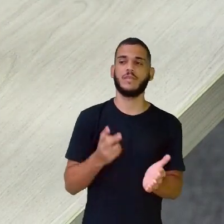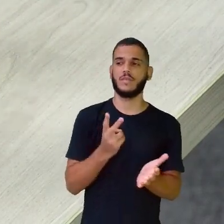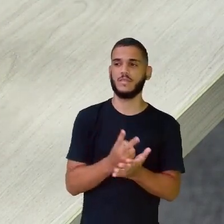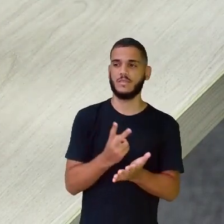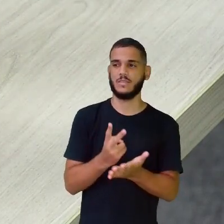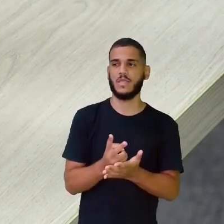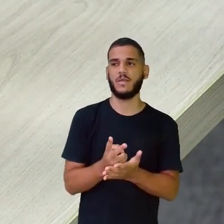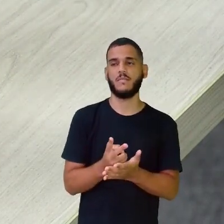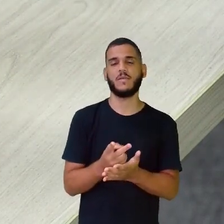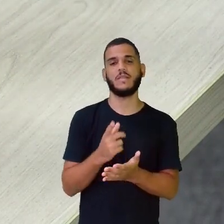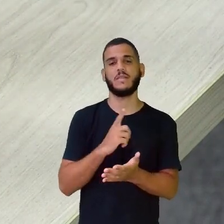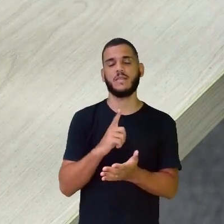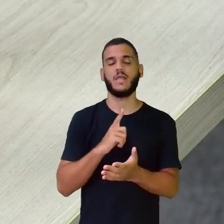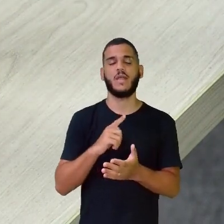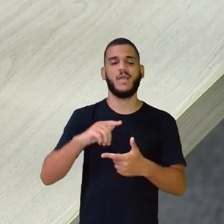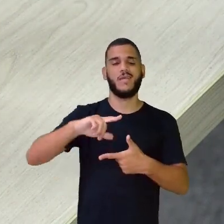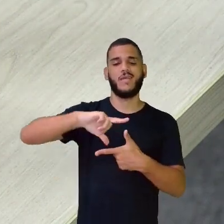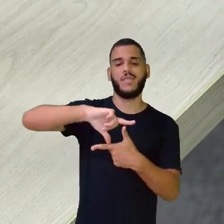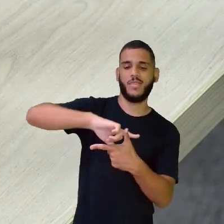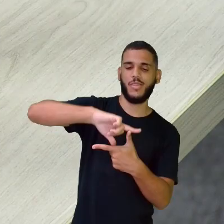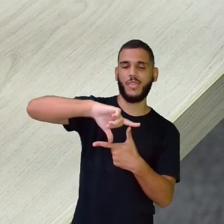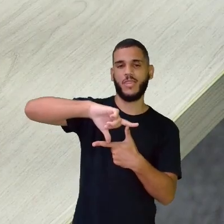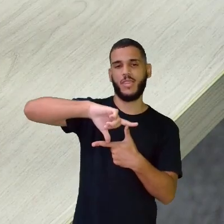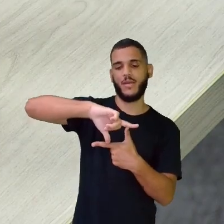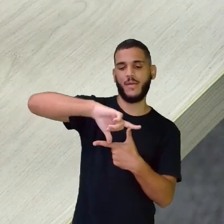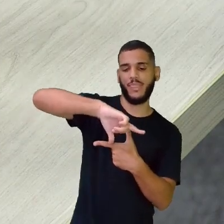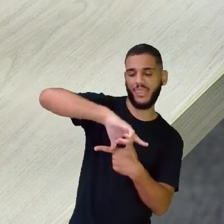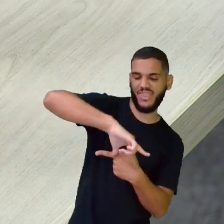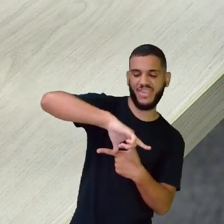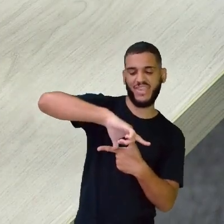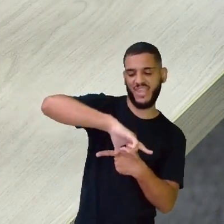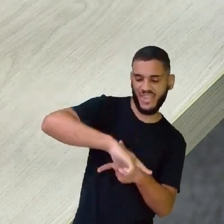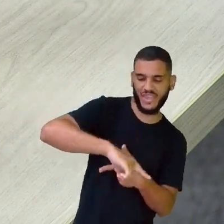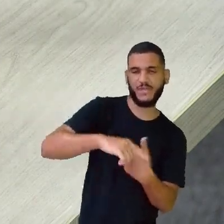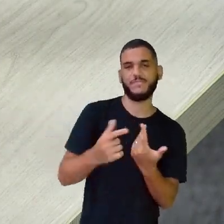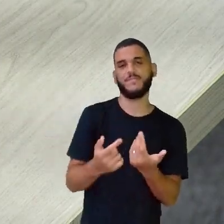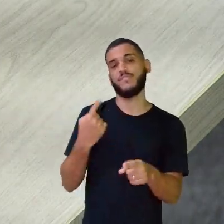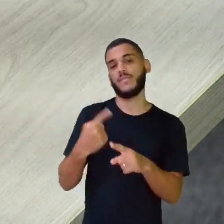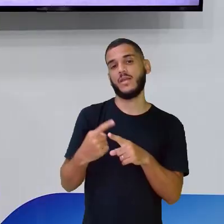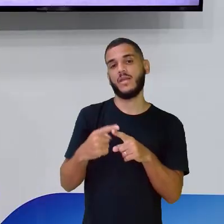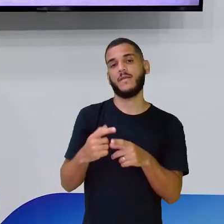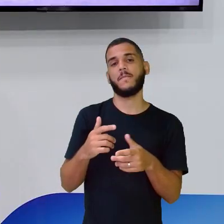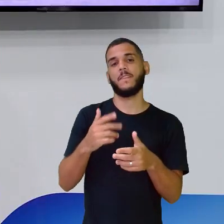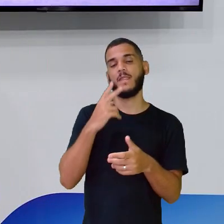sempre ela vai ficar deformada, porque se eu fizer uma força, ela vai balançar.